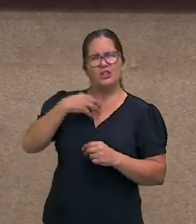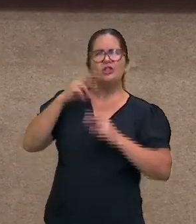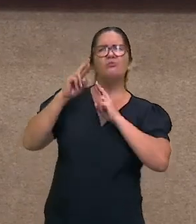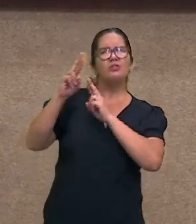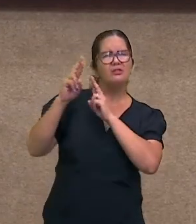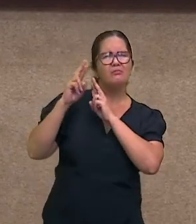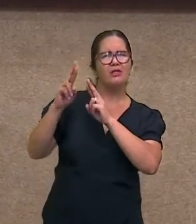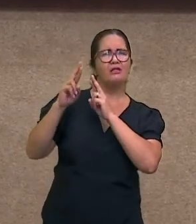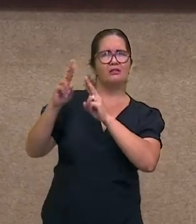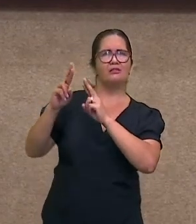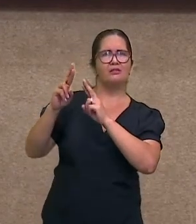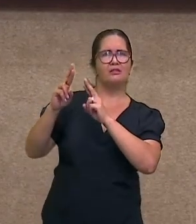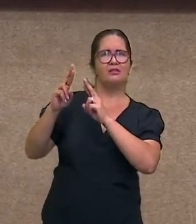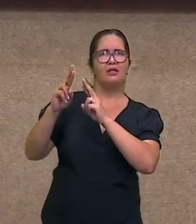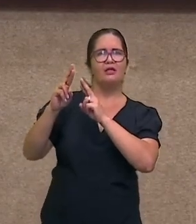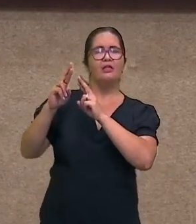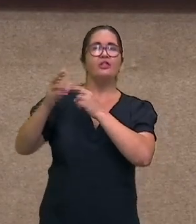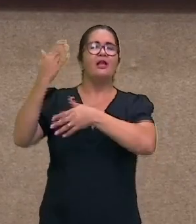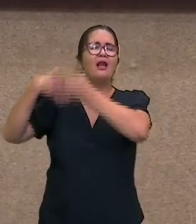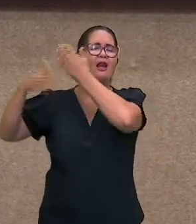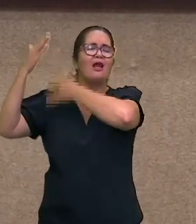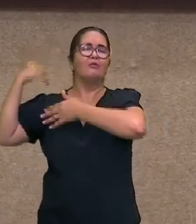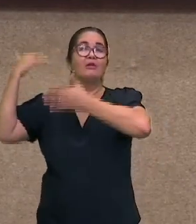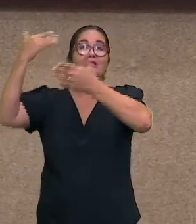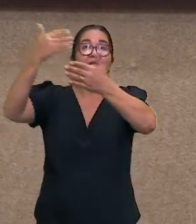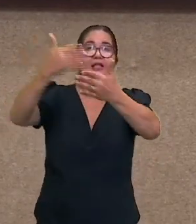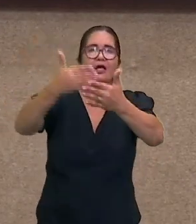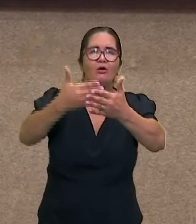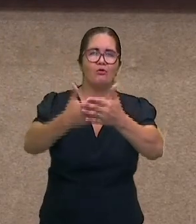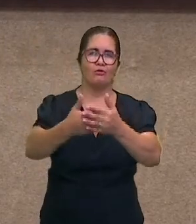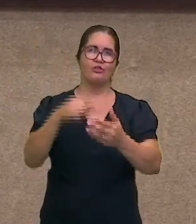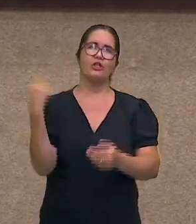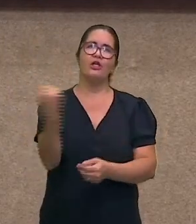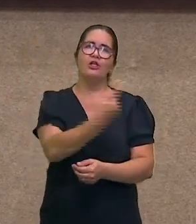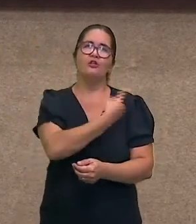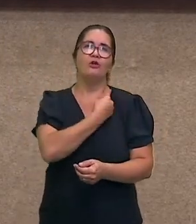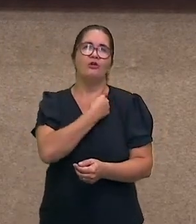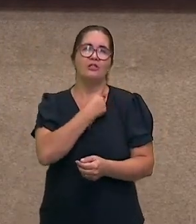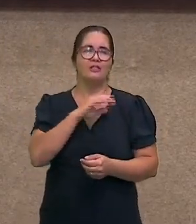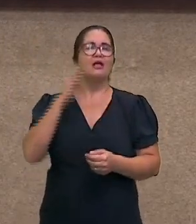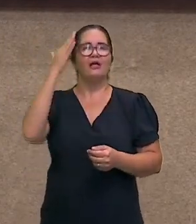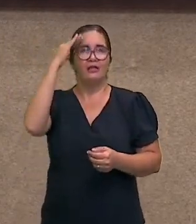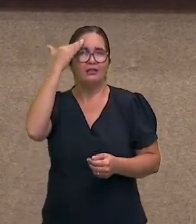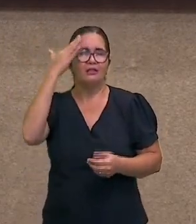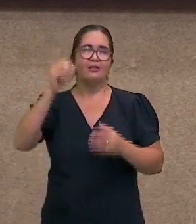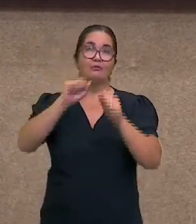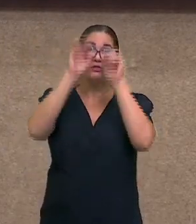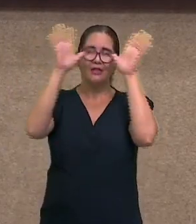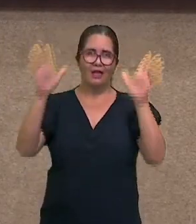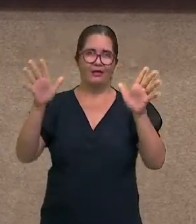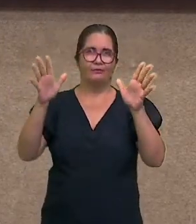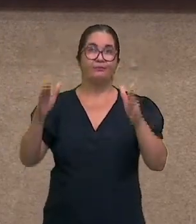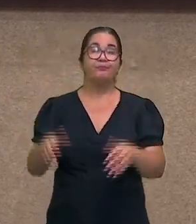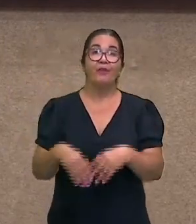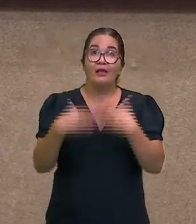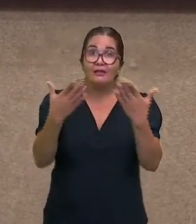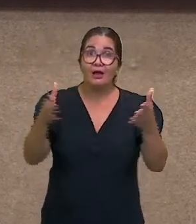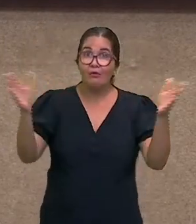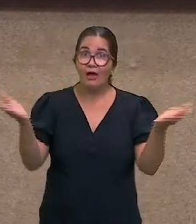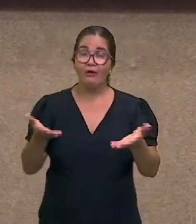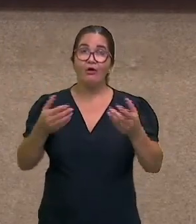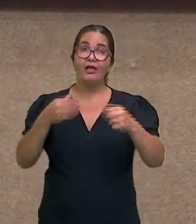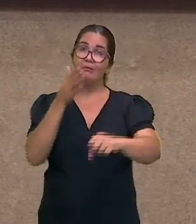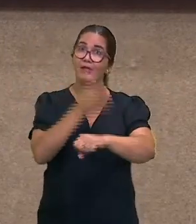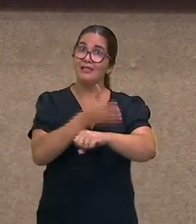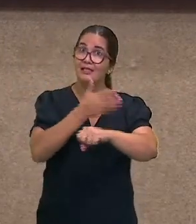história. Para acessar as nossas atividades na plataforma SMED-GV, aponte a câmera do seu